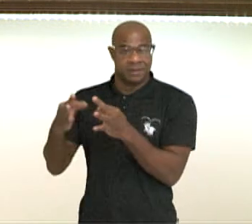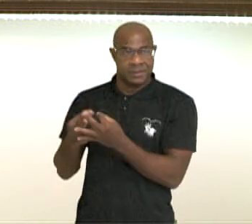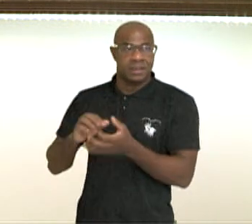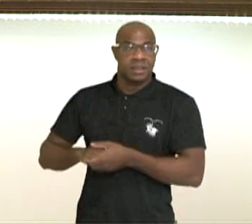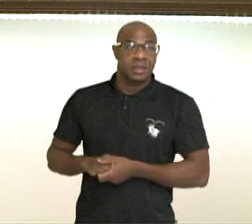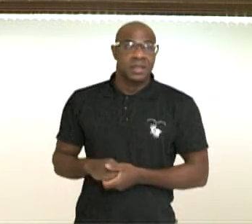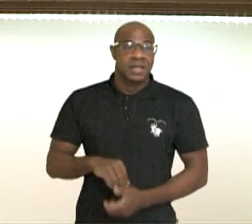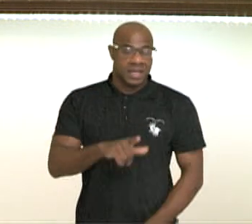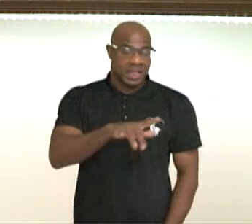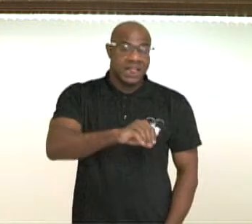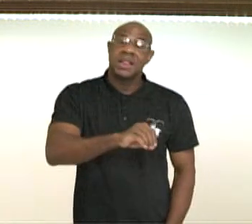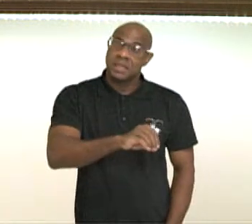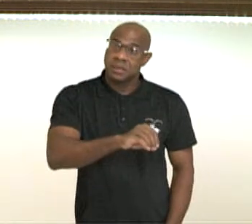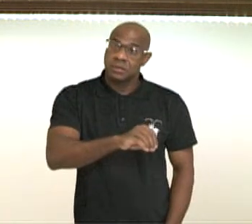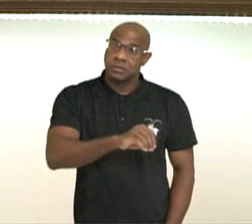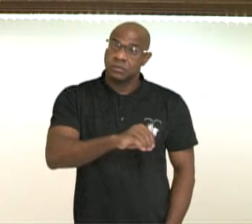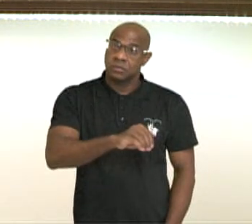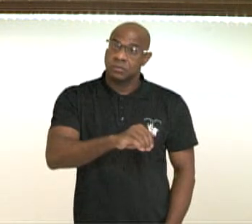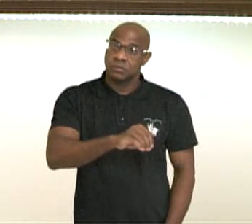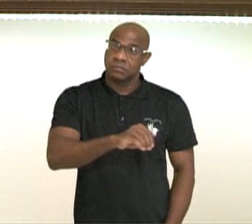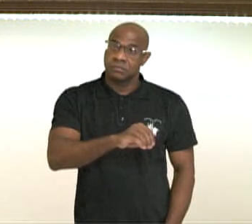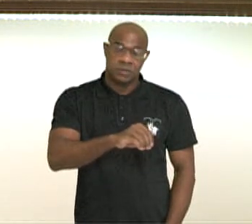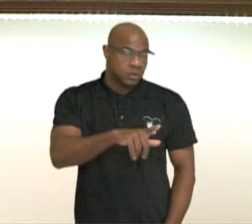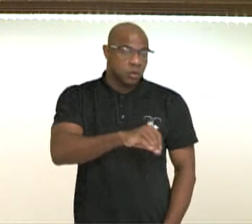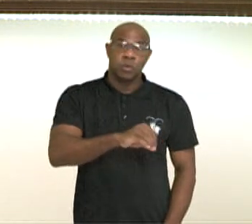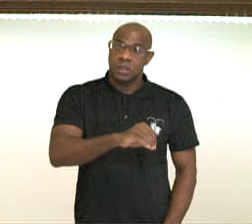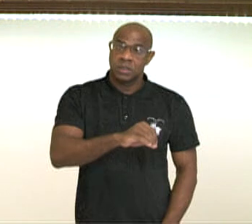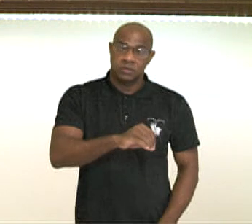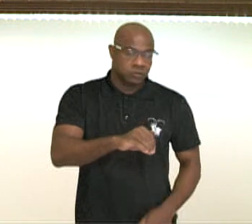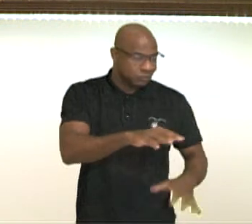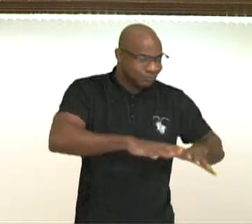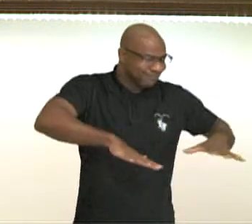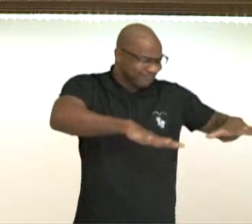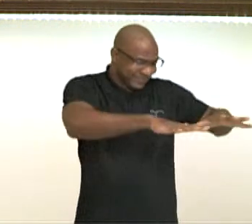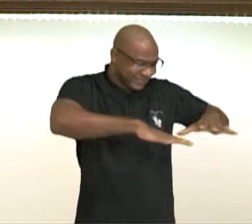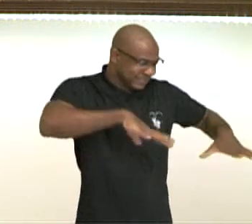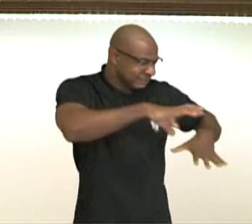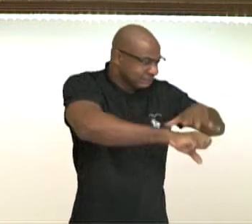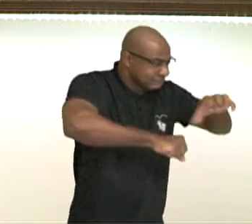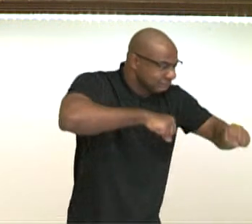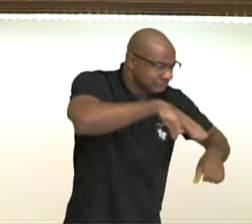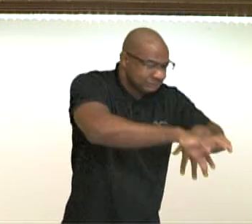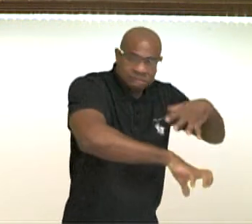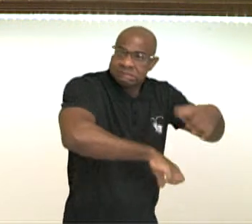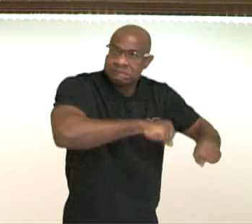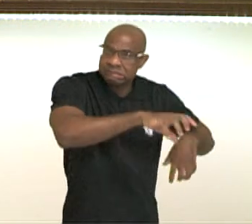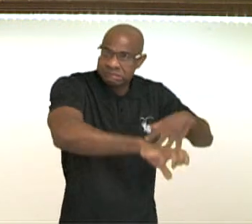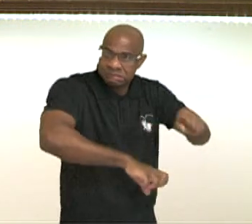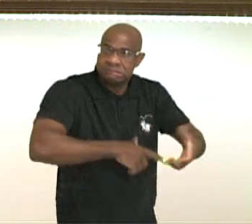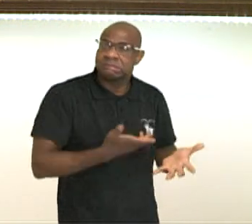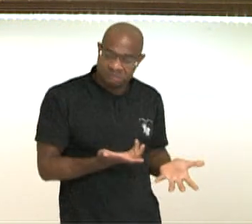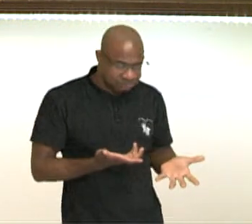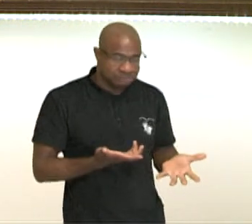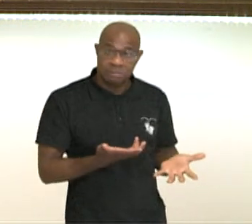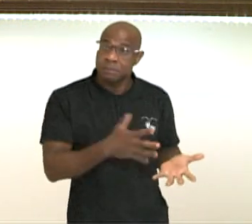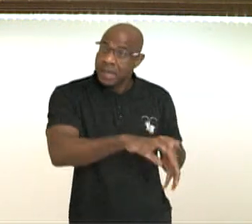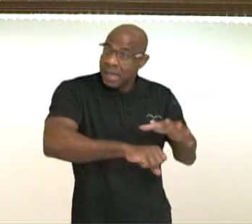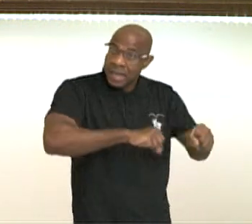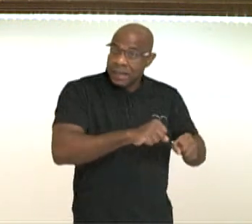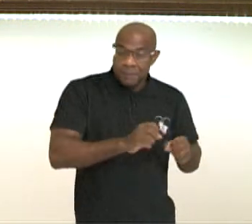lixo que sufoca o manguezal, né? Tira o lixo dá vida para o